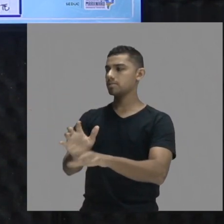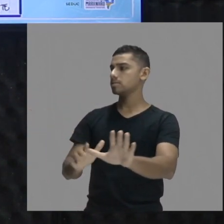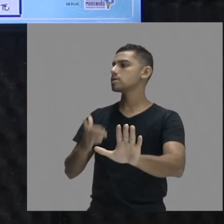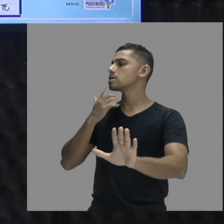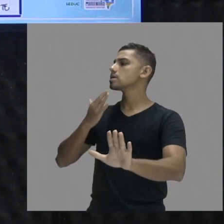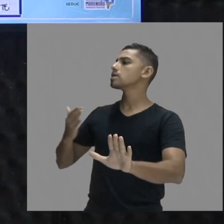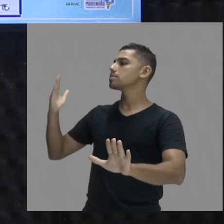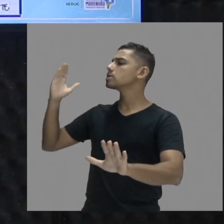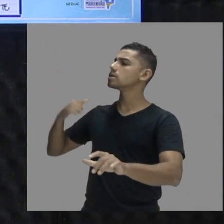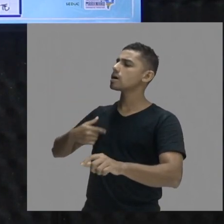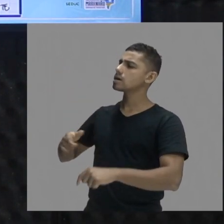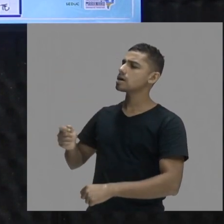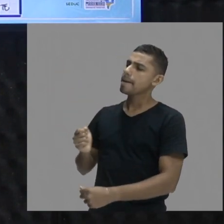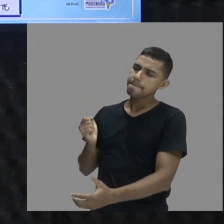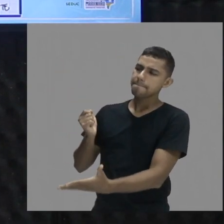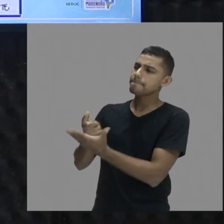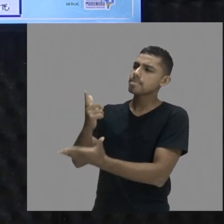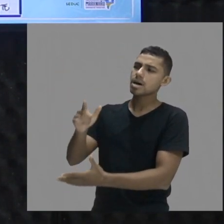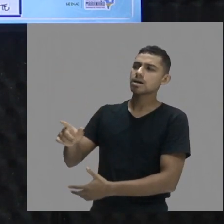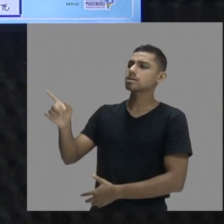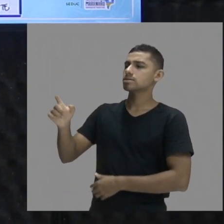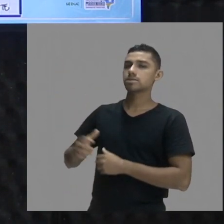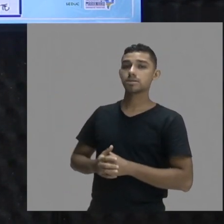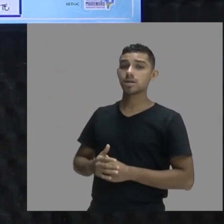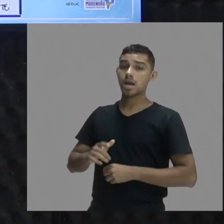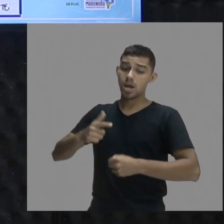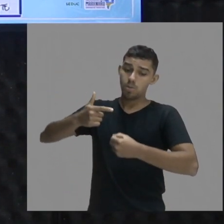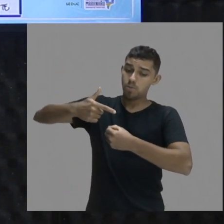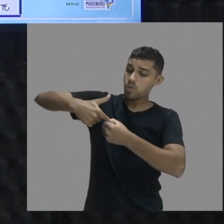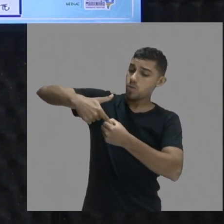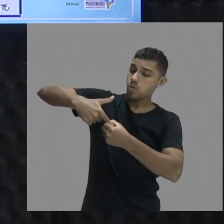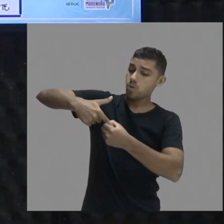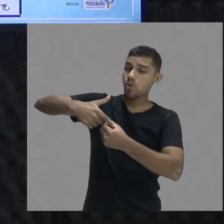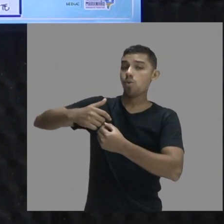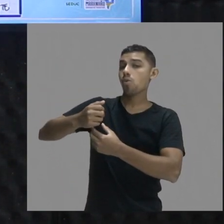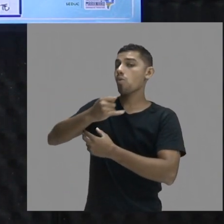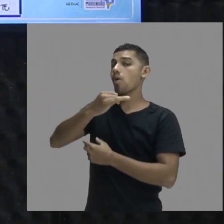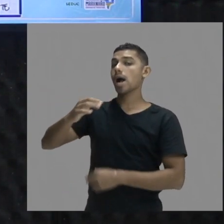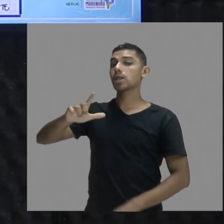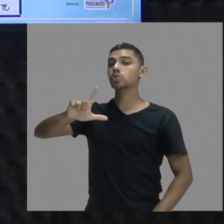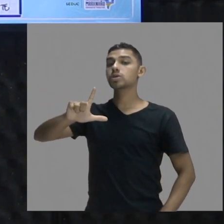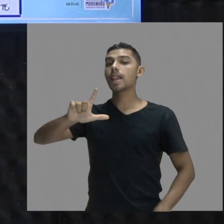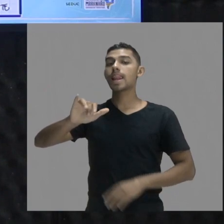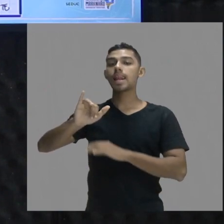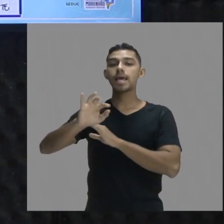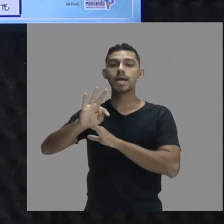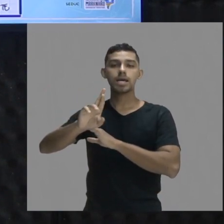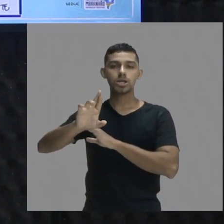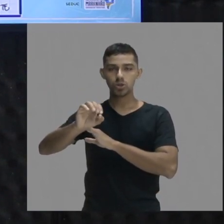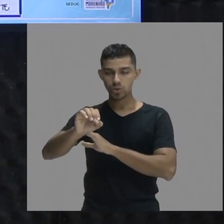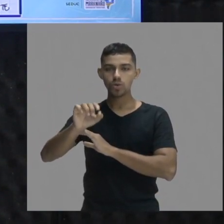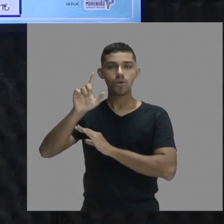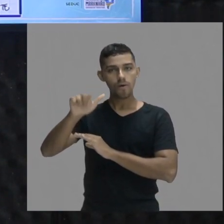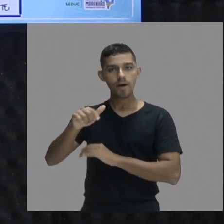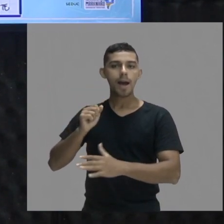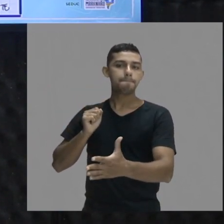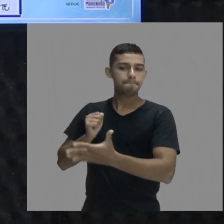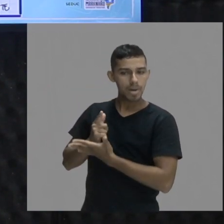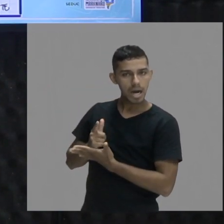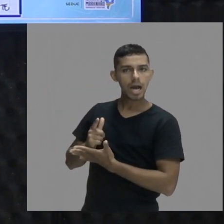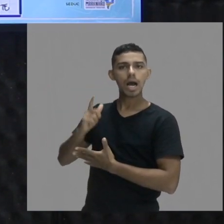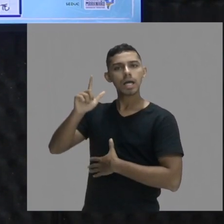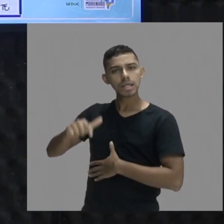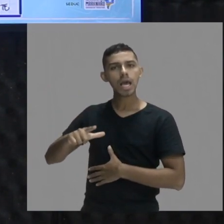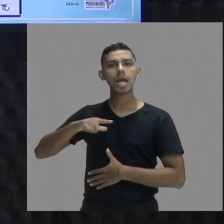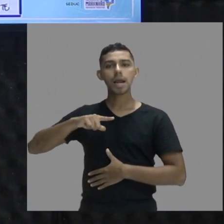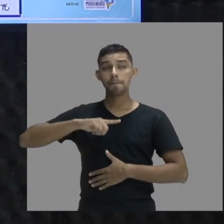você vai pagar pelo seu combustível depende de quantos litros de gasolina você vai colocar. Certo? Então você tem ali